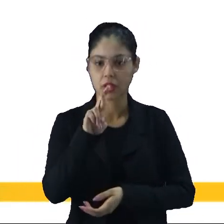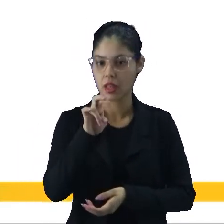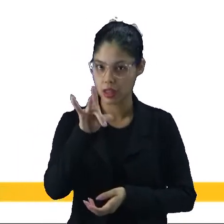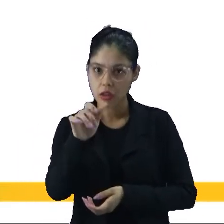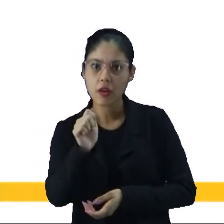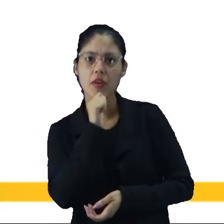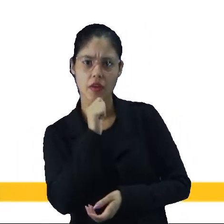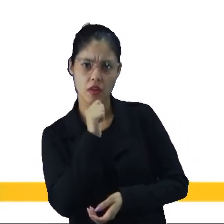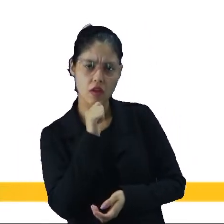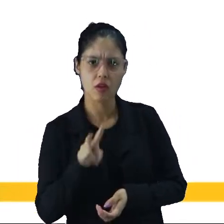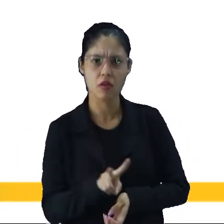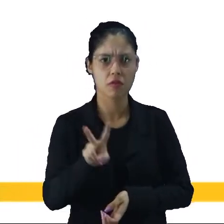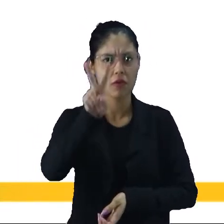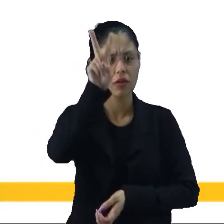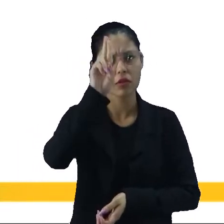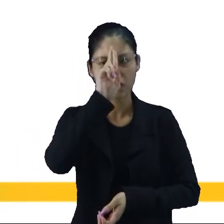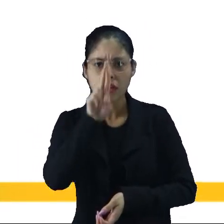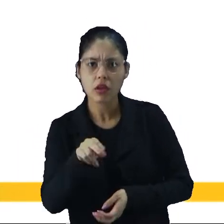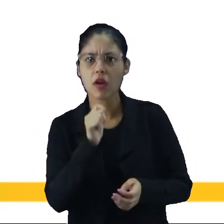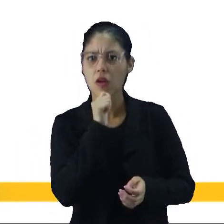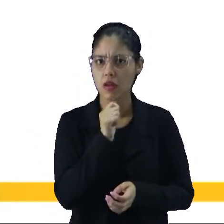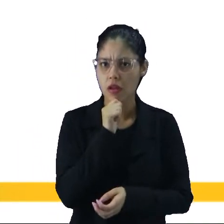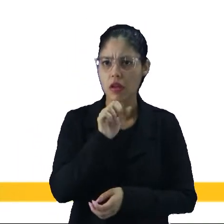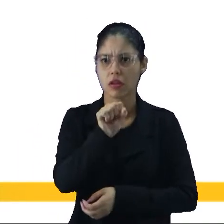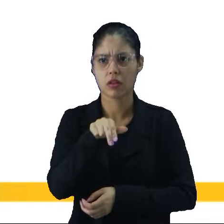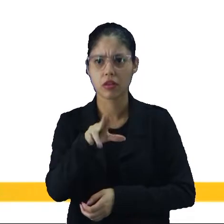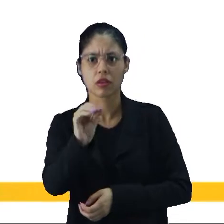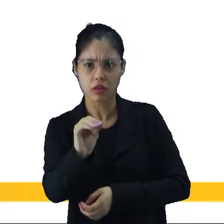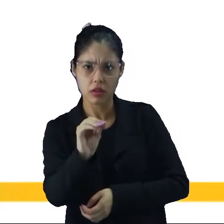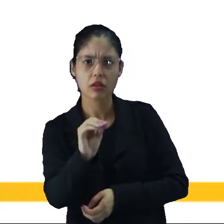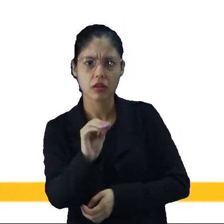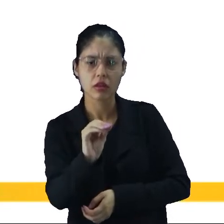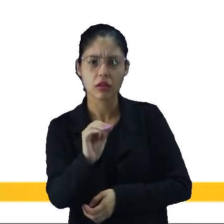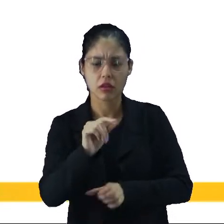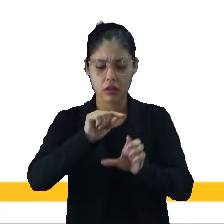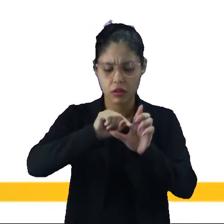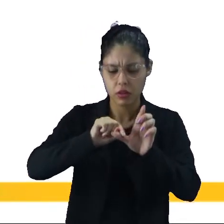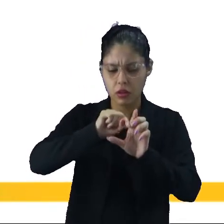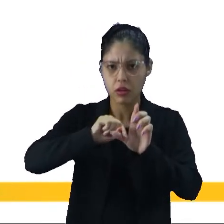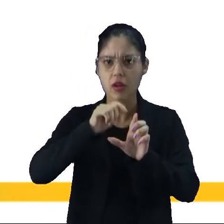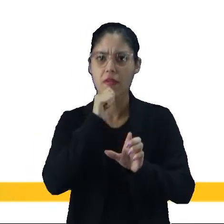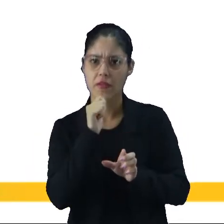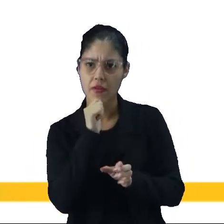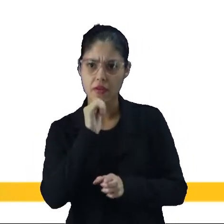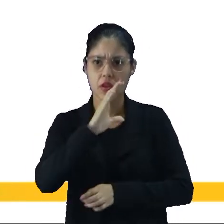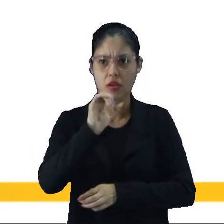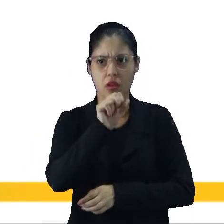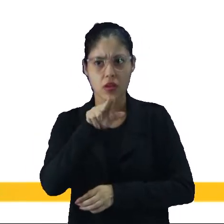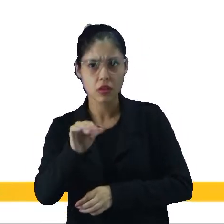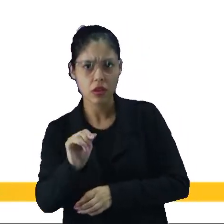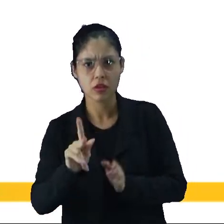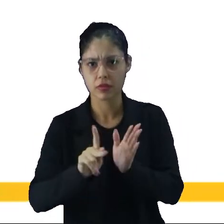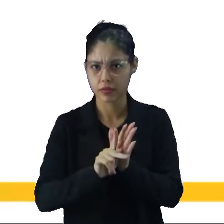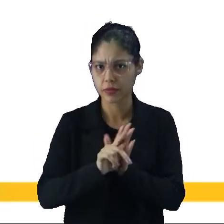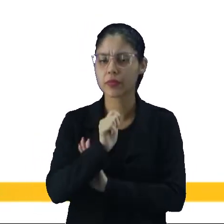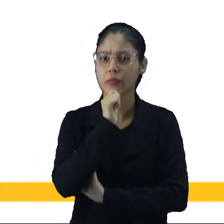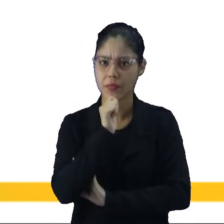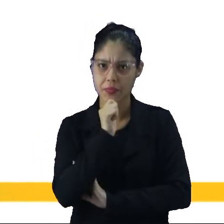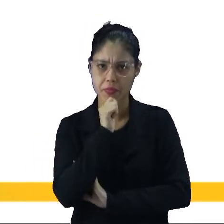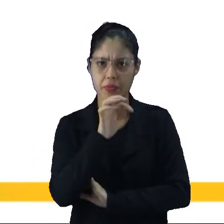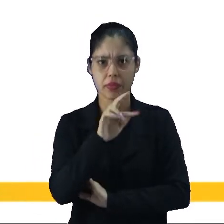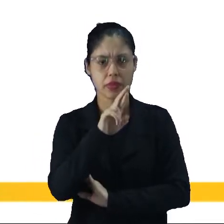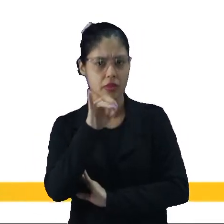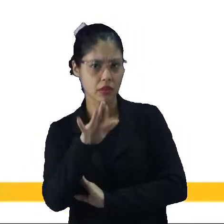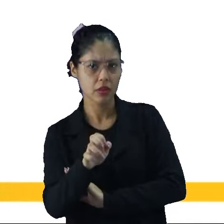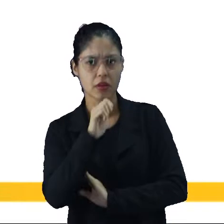com o valor da razão. Ou seja, se for seno, é o seno do ângulo. Se for cosseno, é o cosseno do ângulo. Se for tangente,